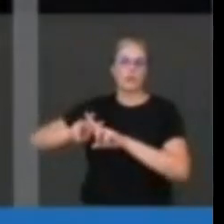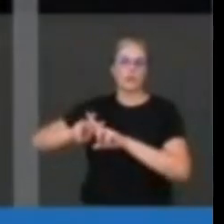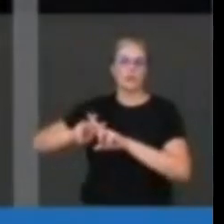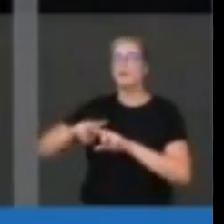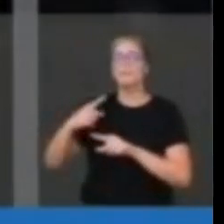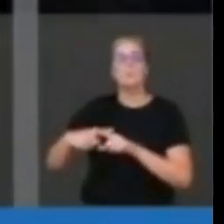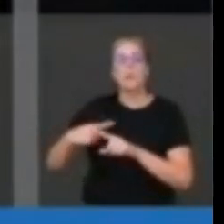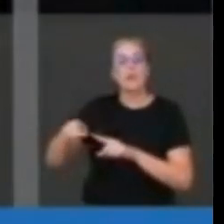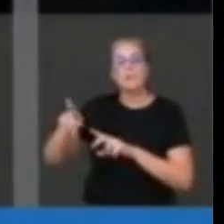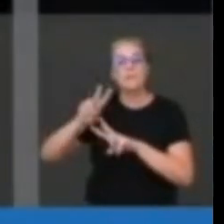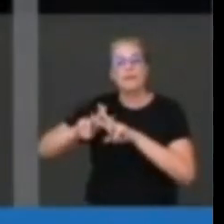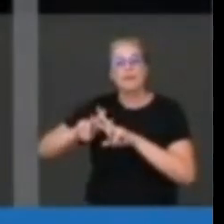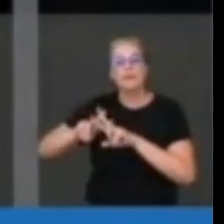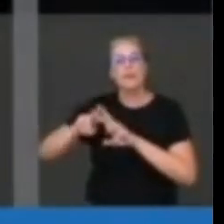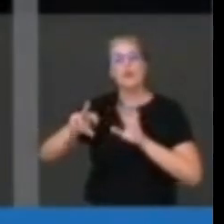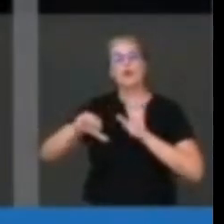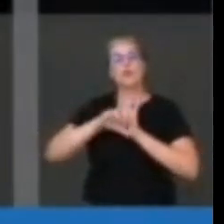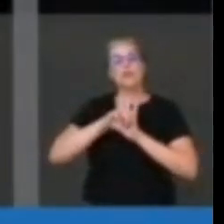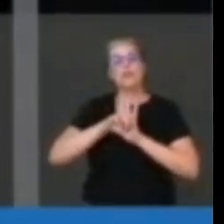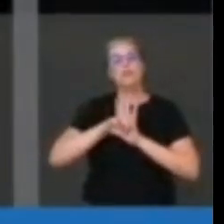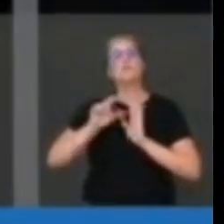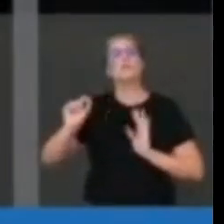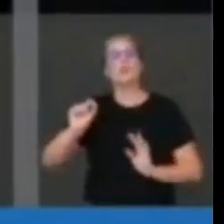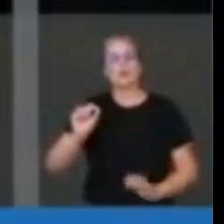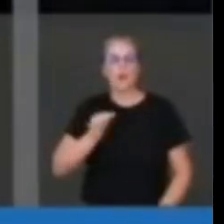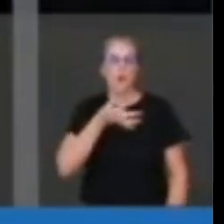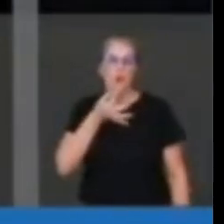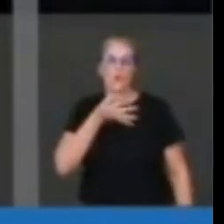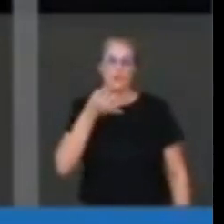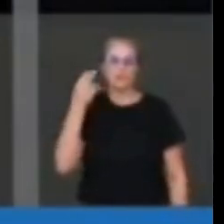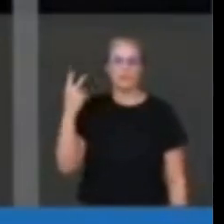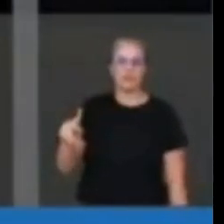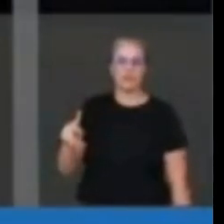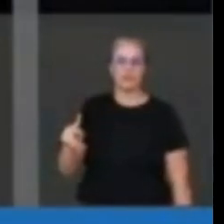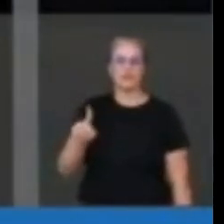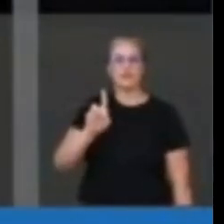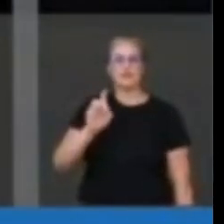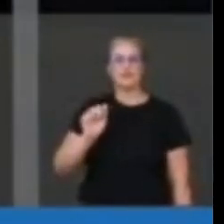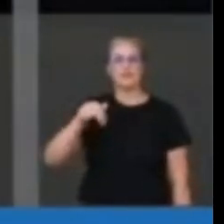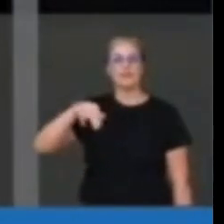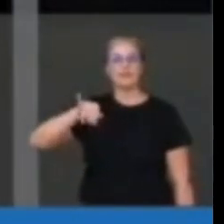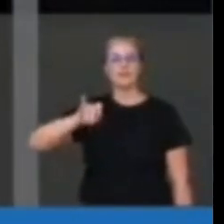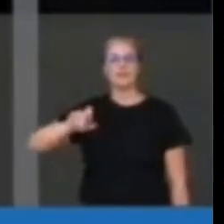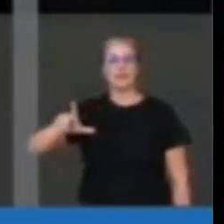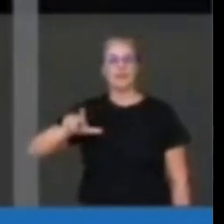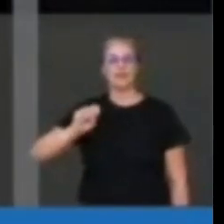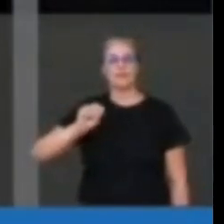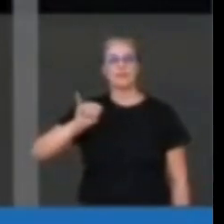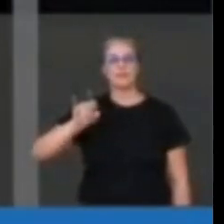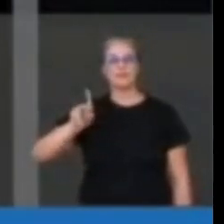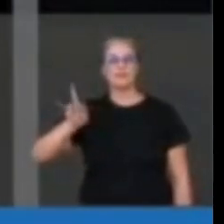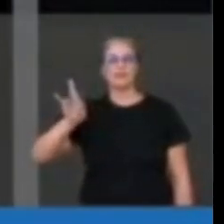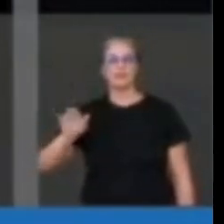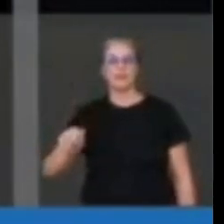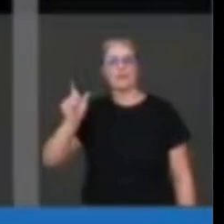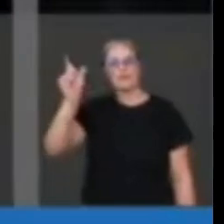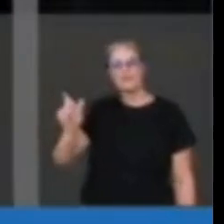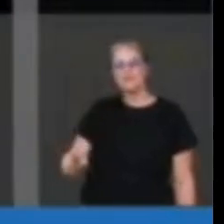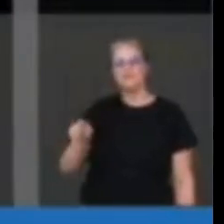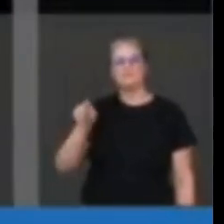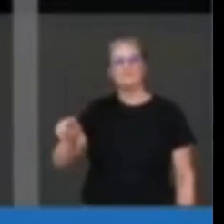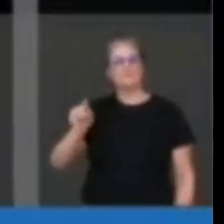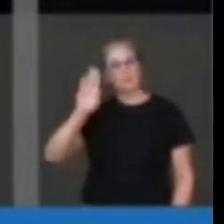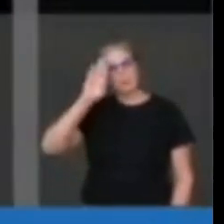opinião. Esse é Daniel Silveira, que eu considero o símbolo do fracasso da